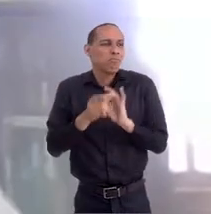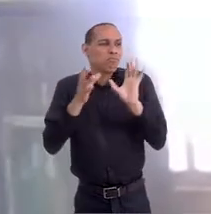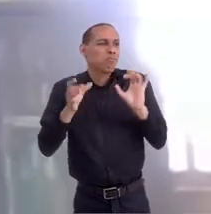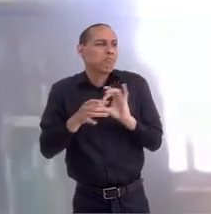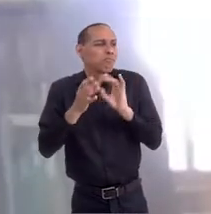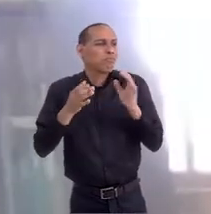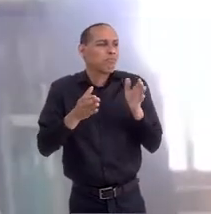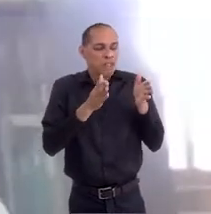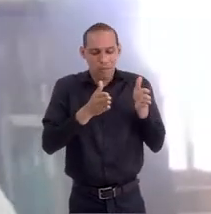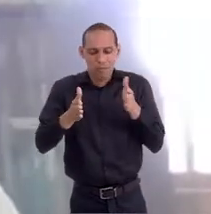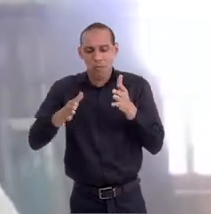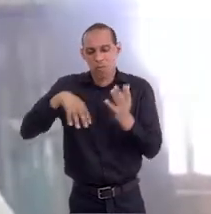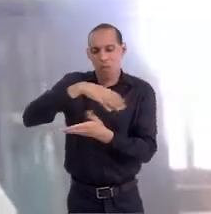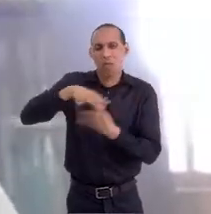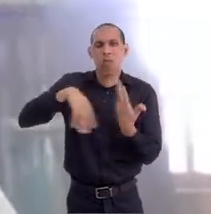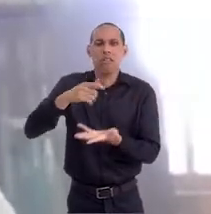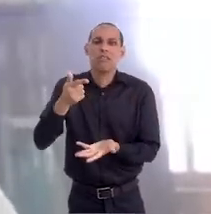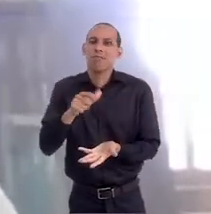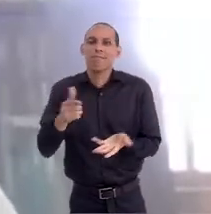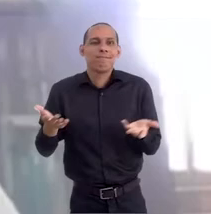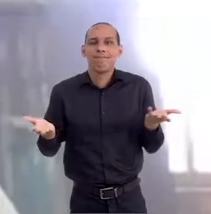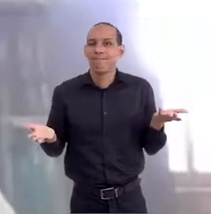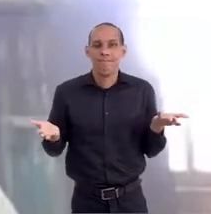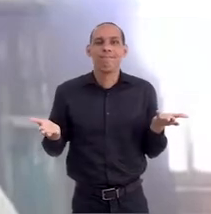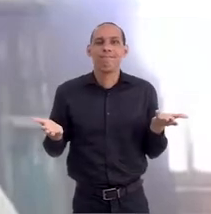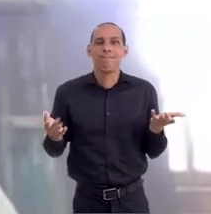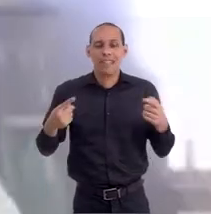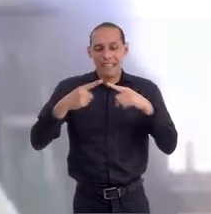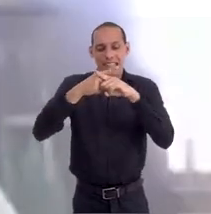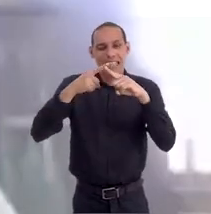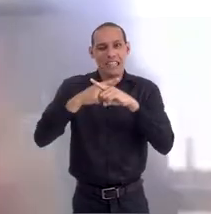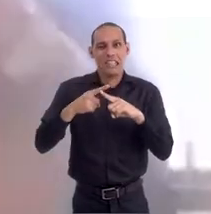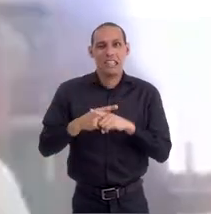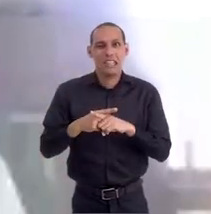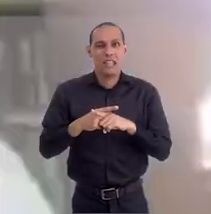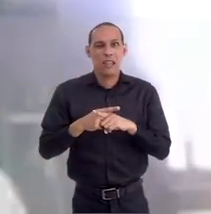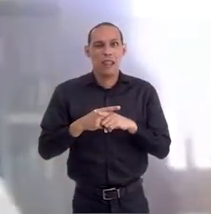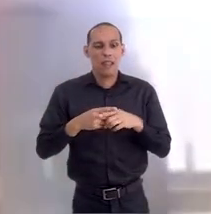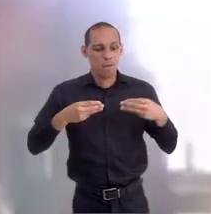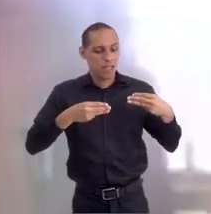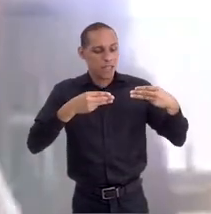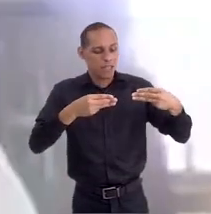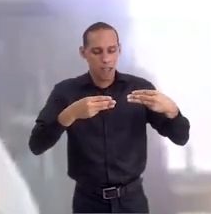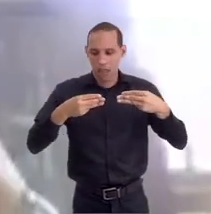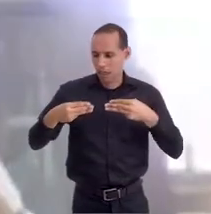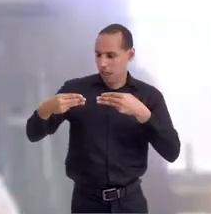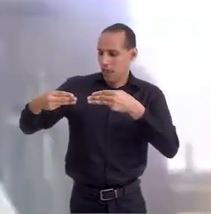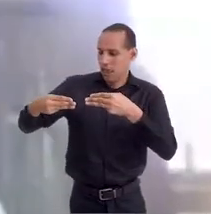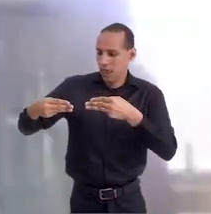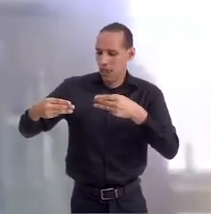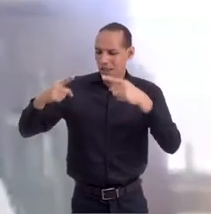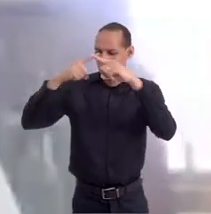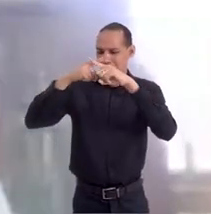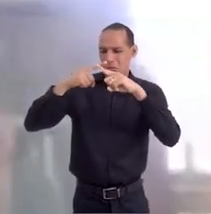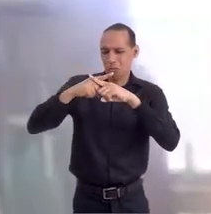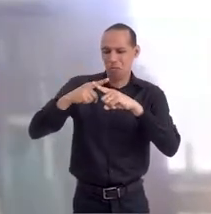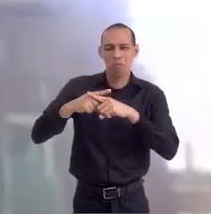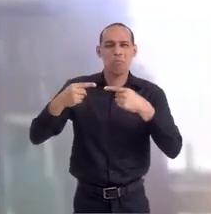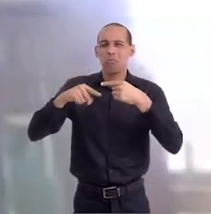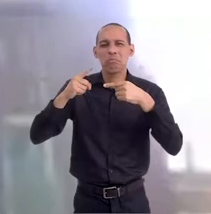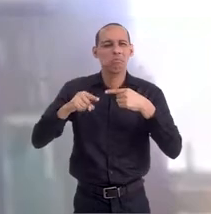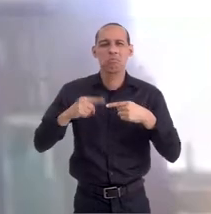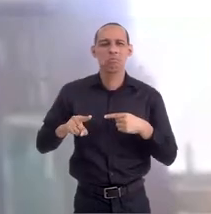dispersas, descoordenadas, contraditórias. Né? Então, você tem políticas contraditórias entre ministérios, entre entidades, né, níveis